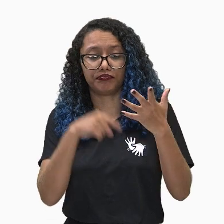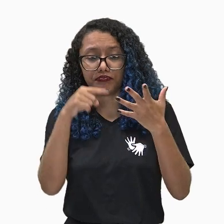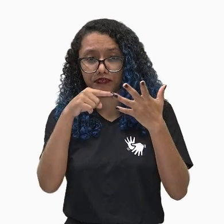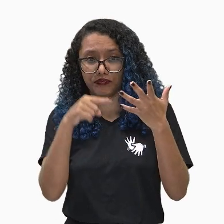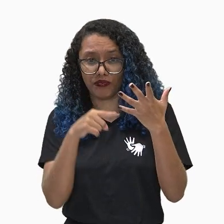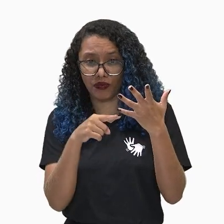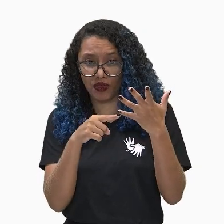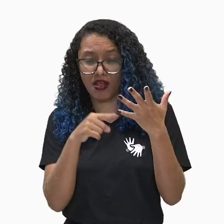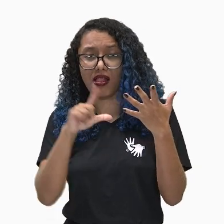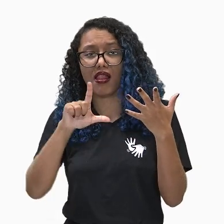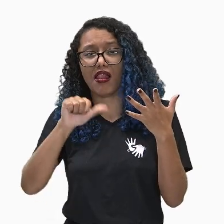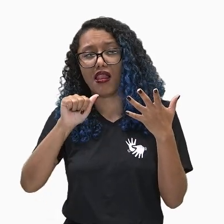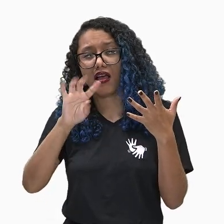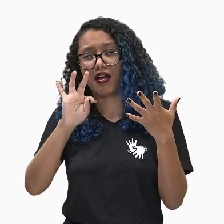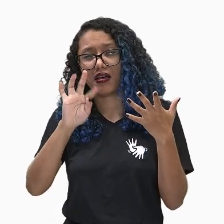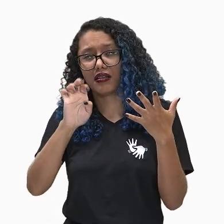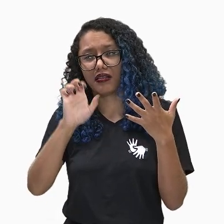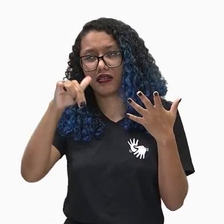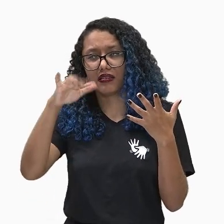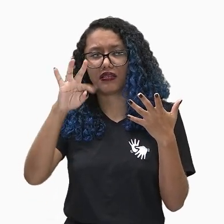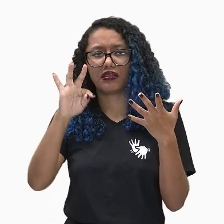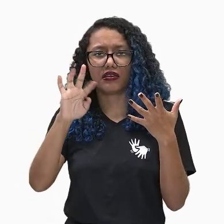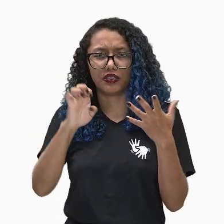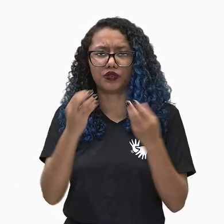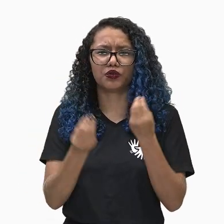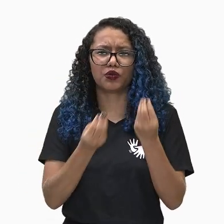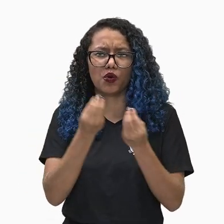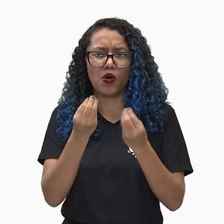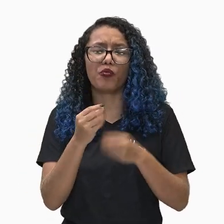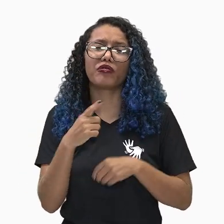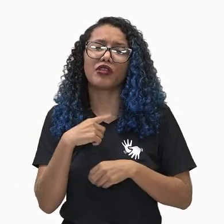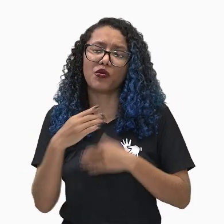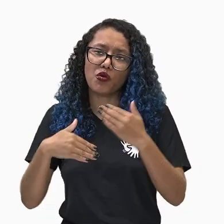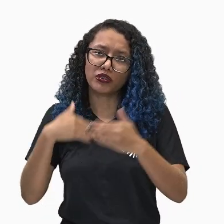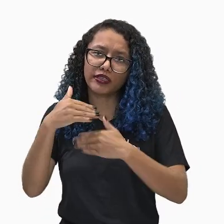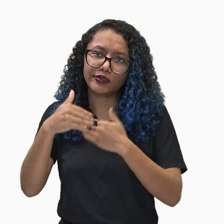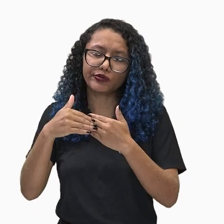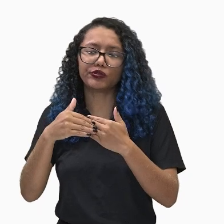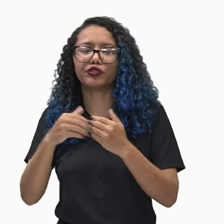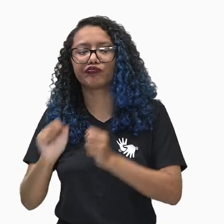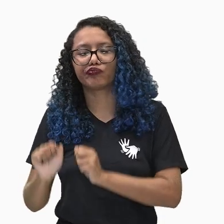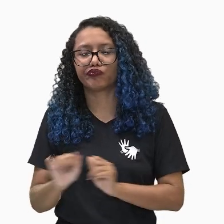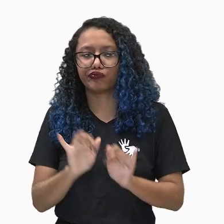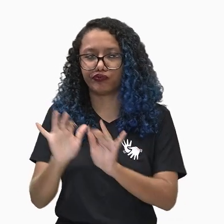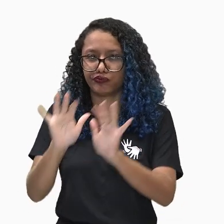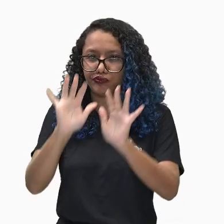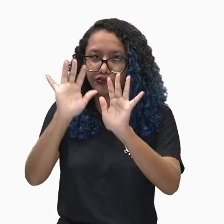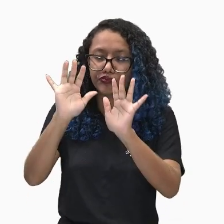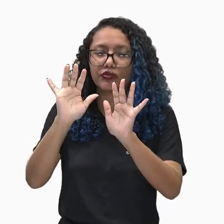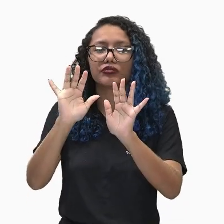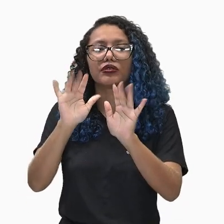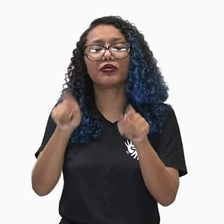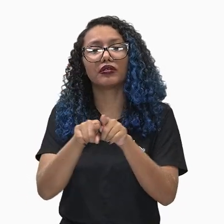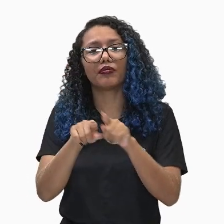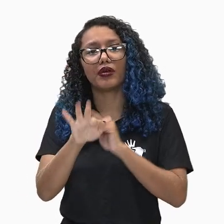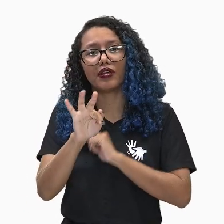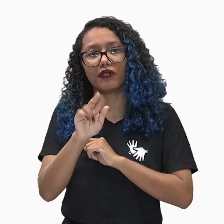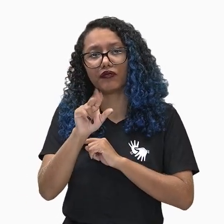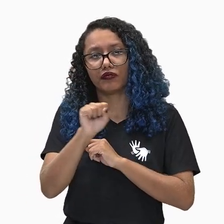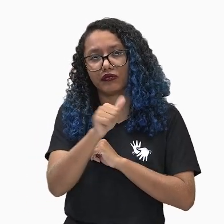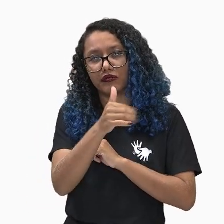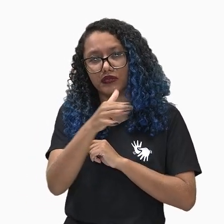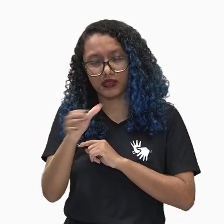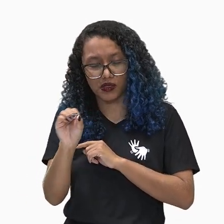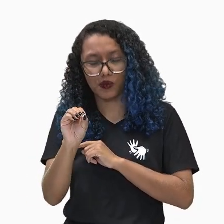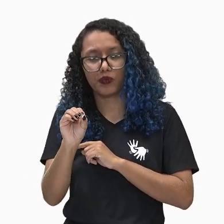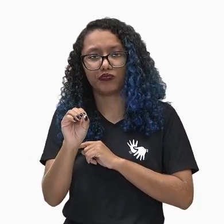vem do calor latente dos processos de vaporização e fusão da água, ou seja, ela absorve ou